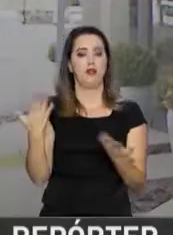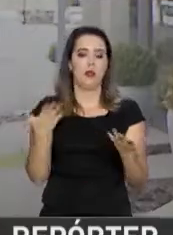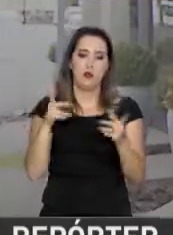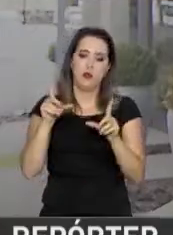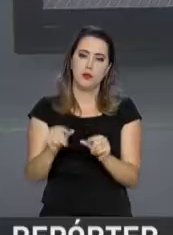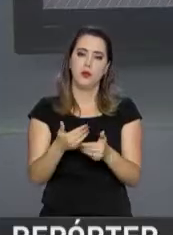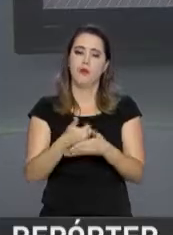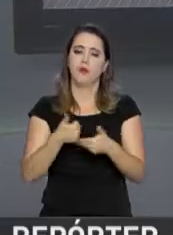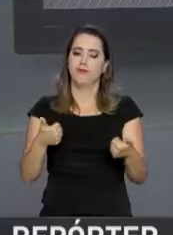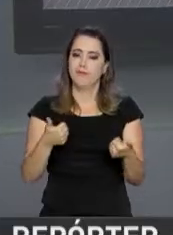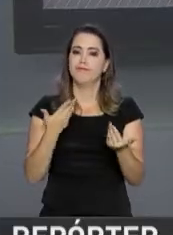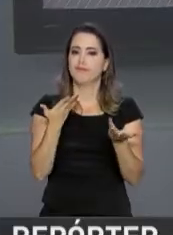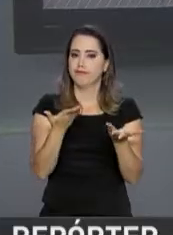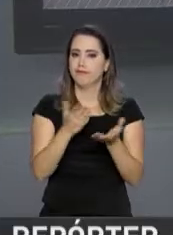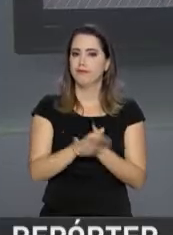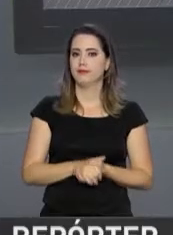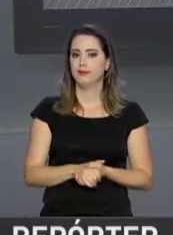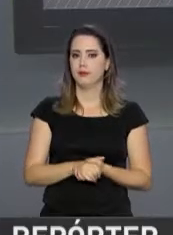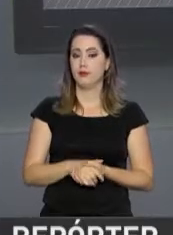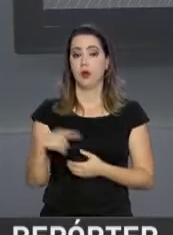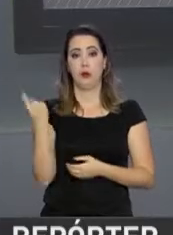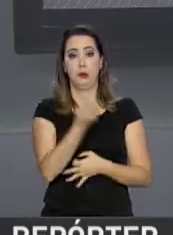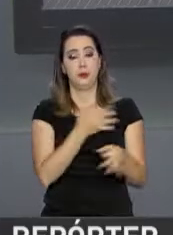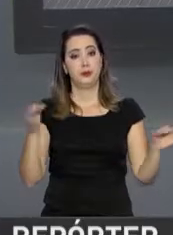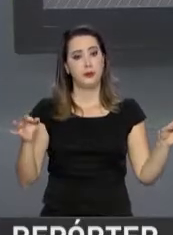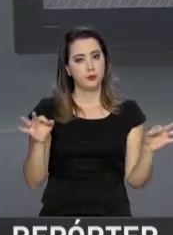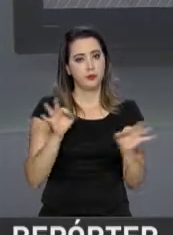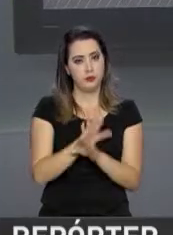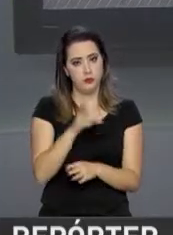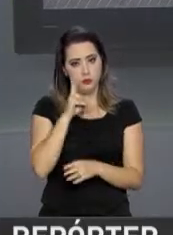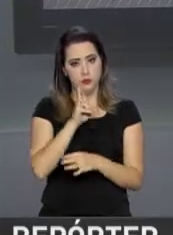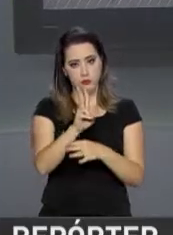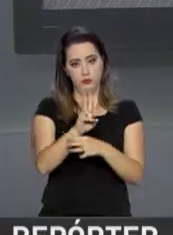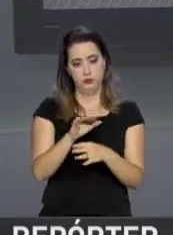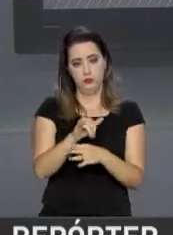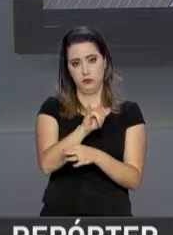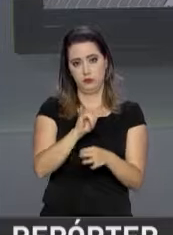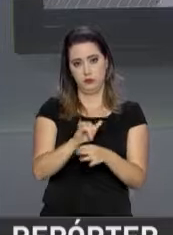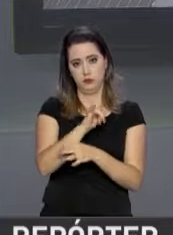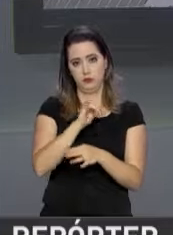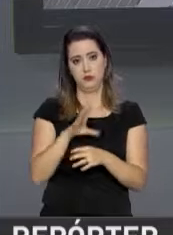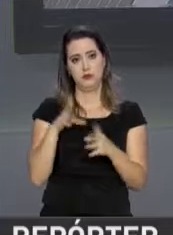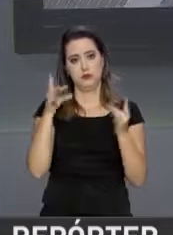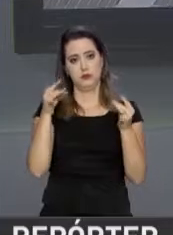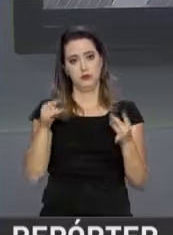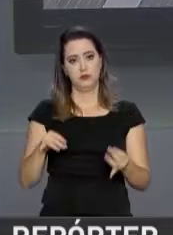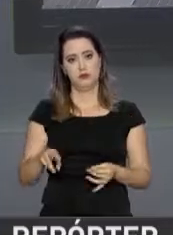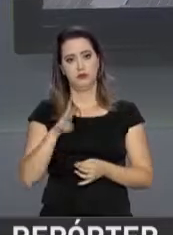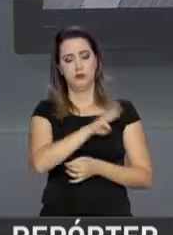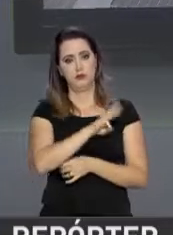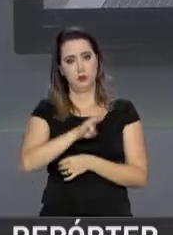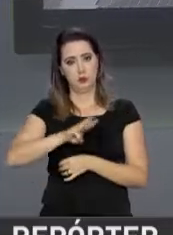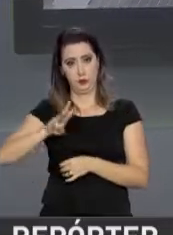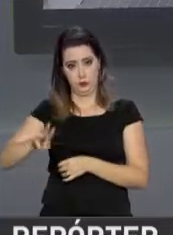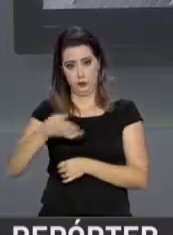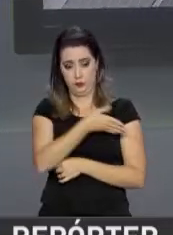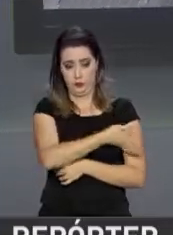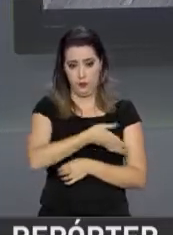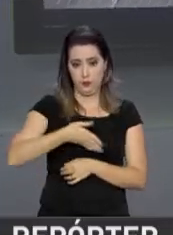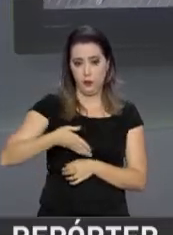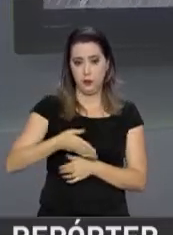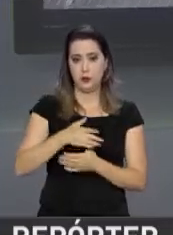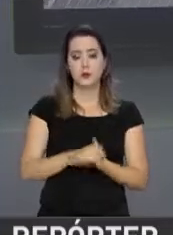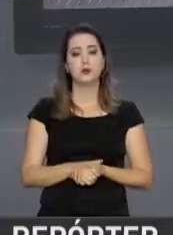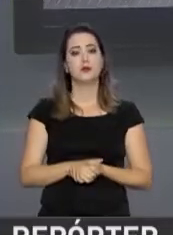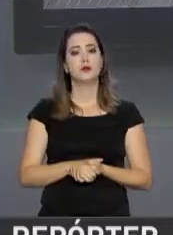válido nós ficamos por aqui você pode rever as reportagens no youtube toda a nossa programação também está